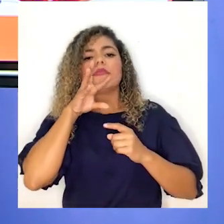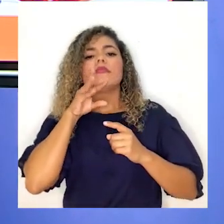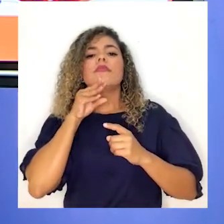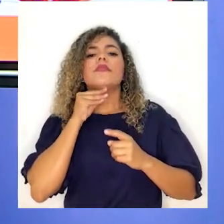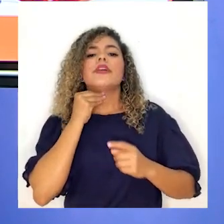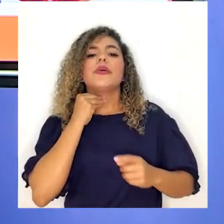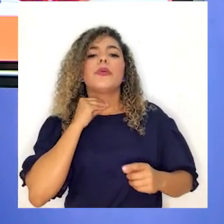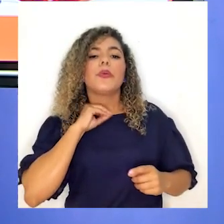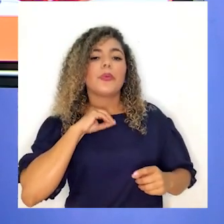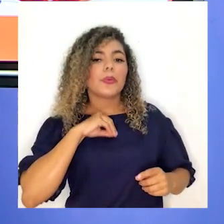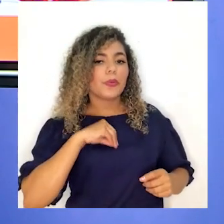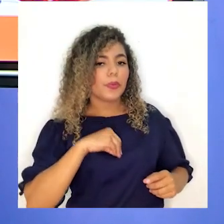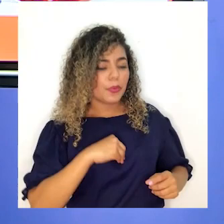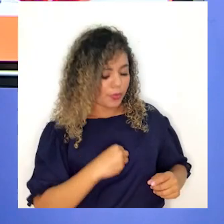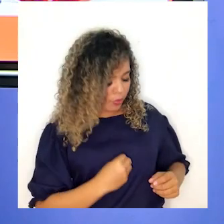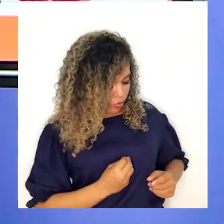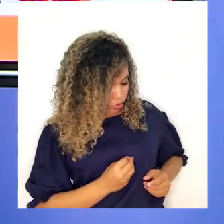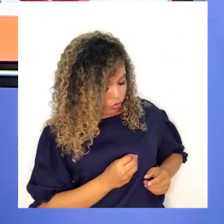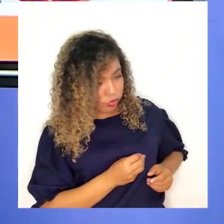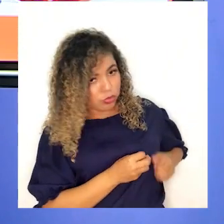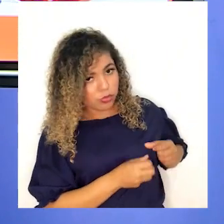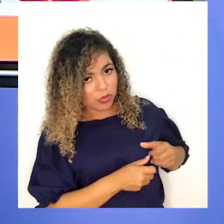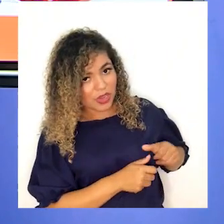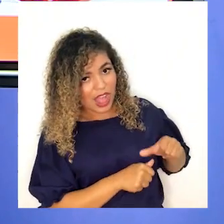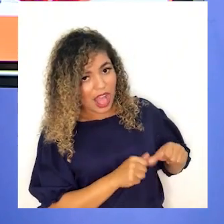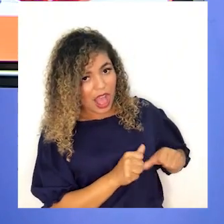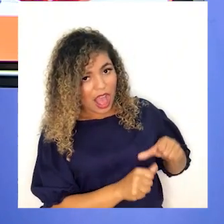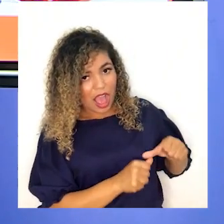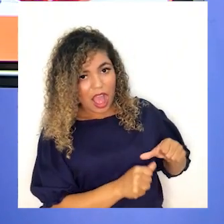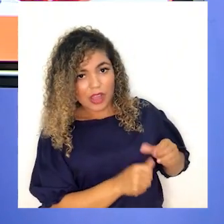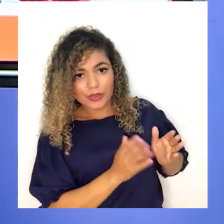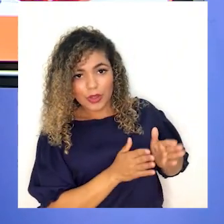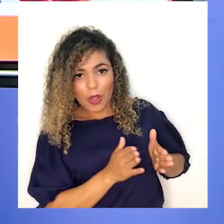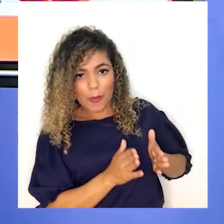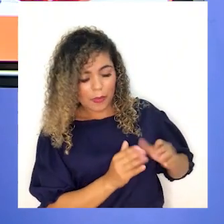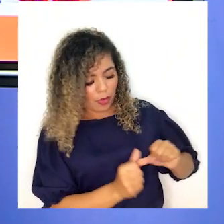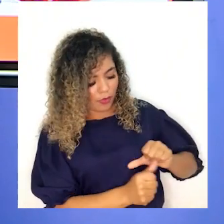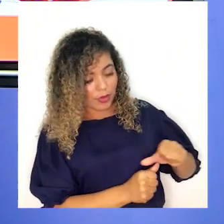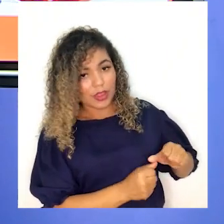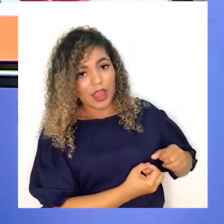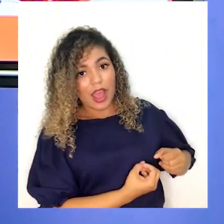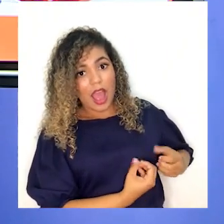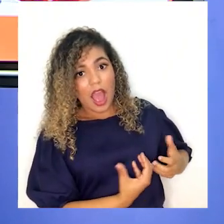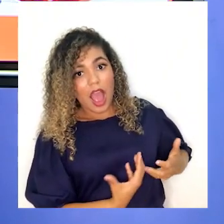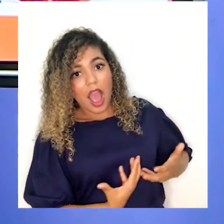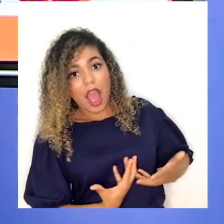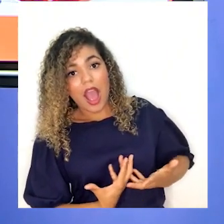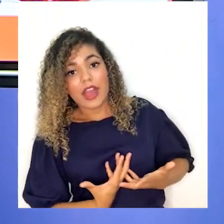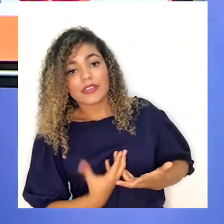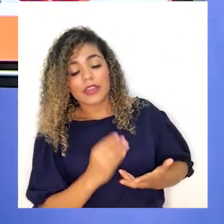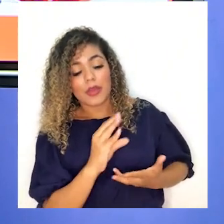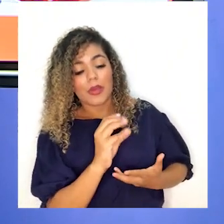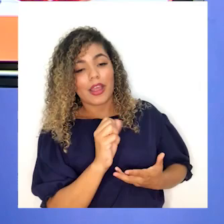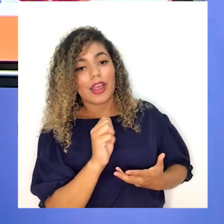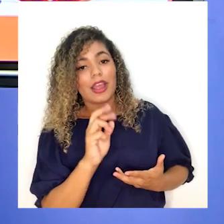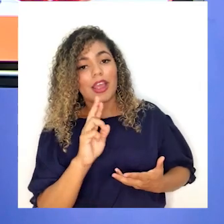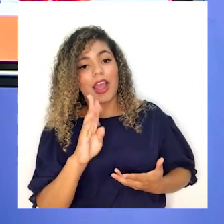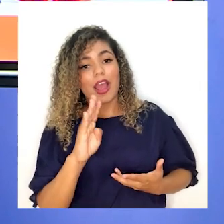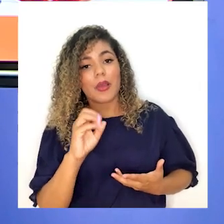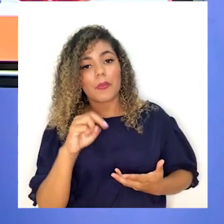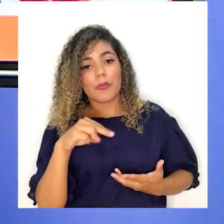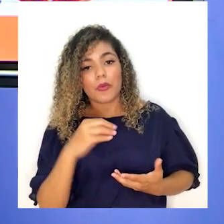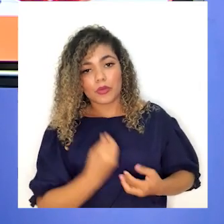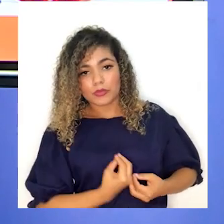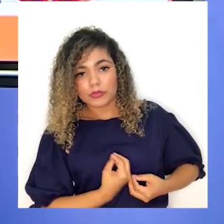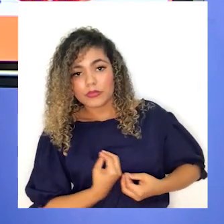células vermelhinhas, e o gás carbônico sai dessas hemácias, indo para a parte externa do